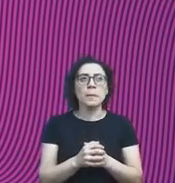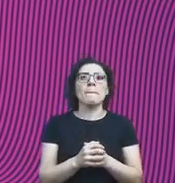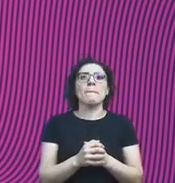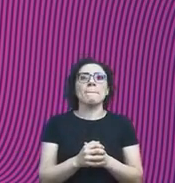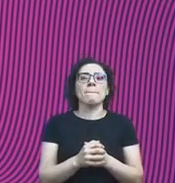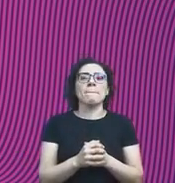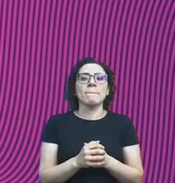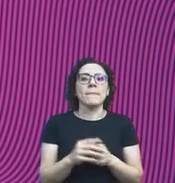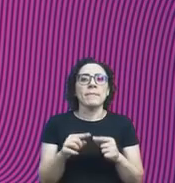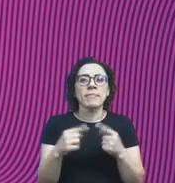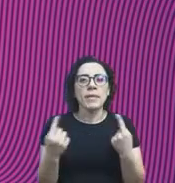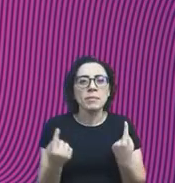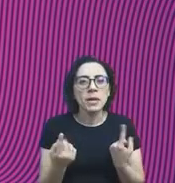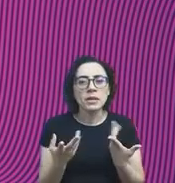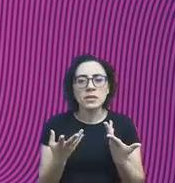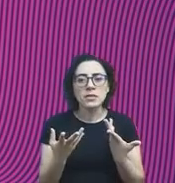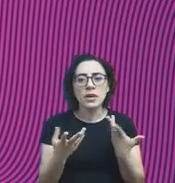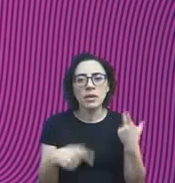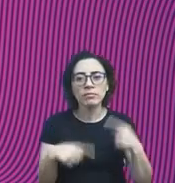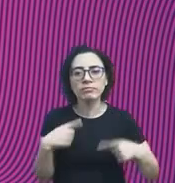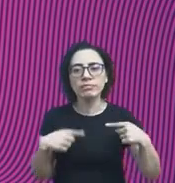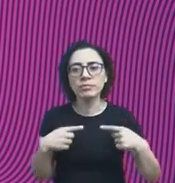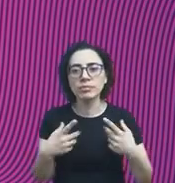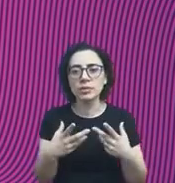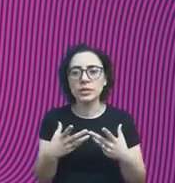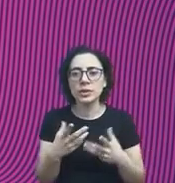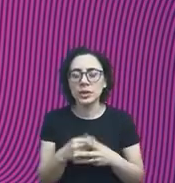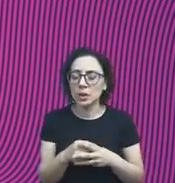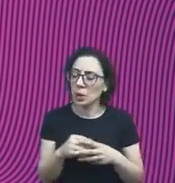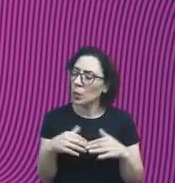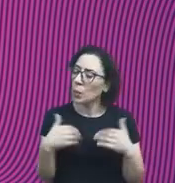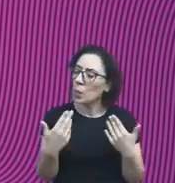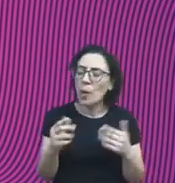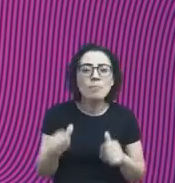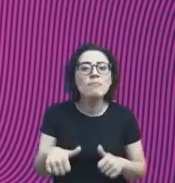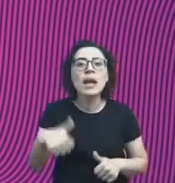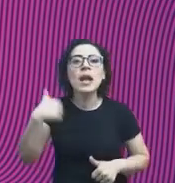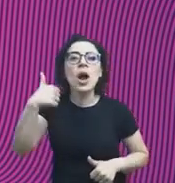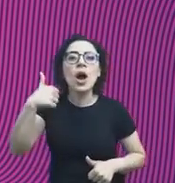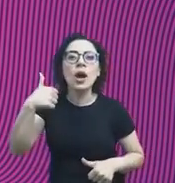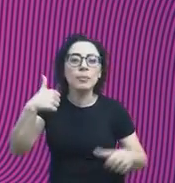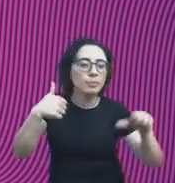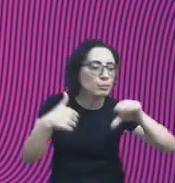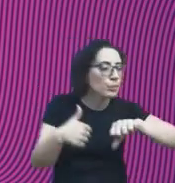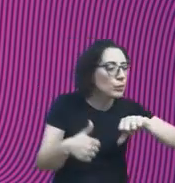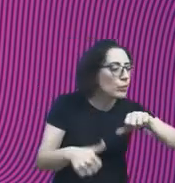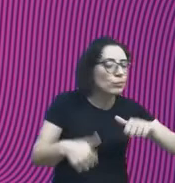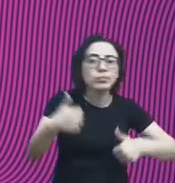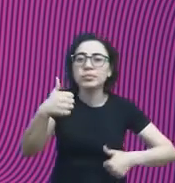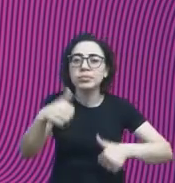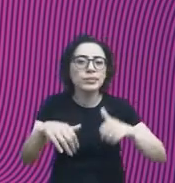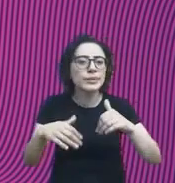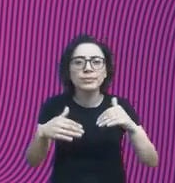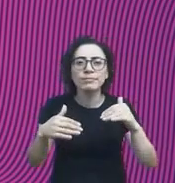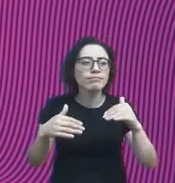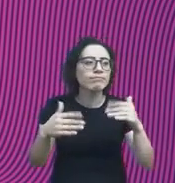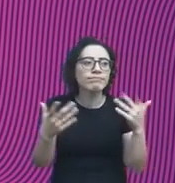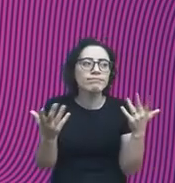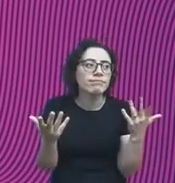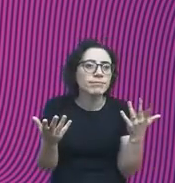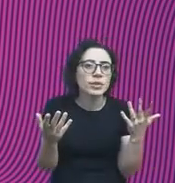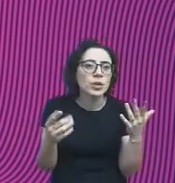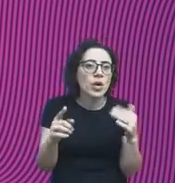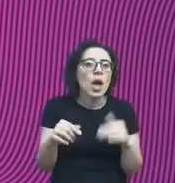discutir qual é o modelo melhor ou qual é o modelo pior. A verticalização, a